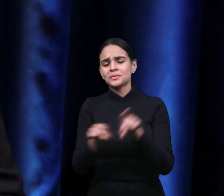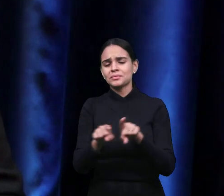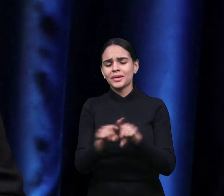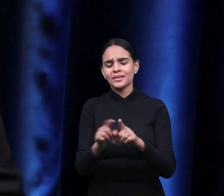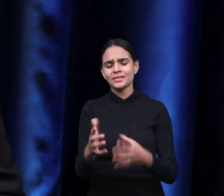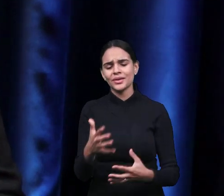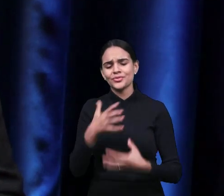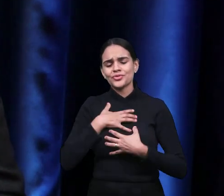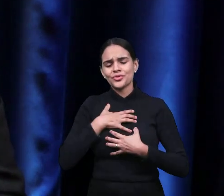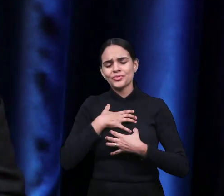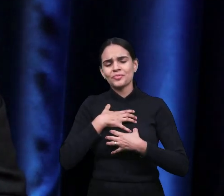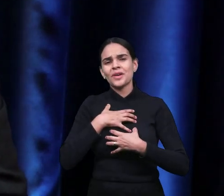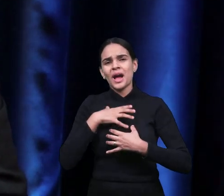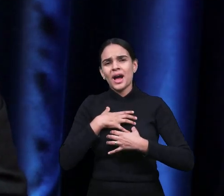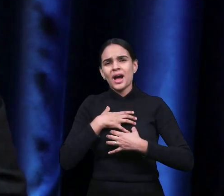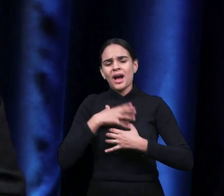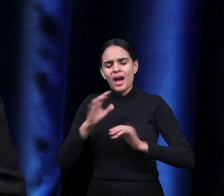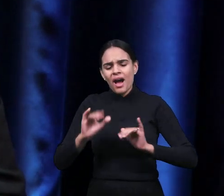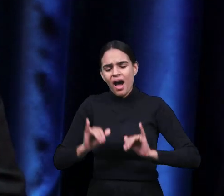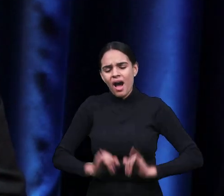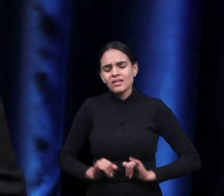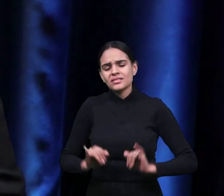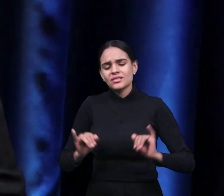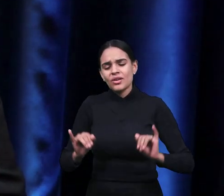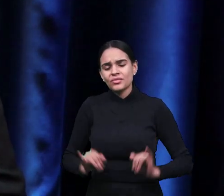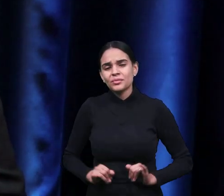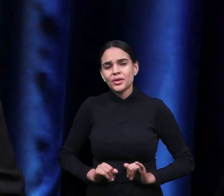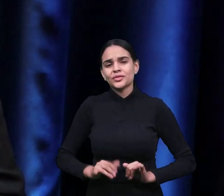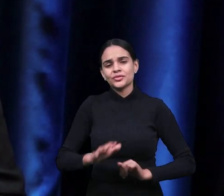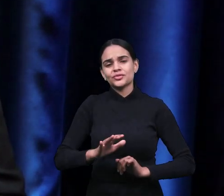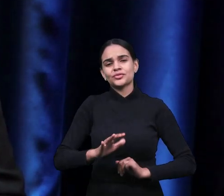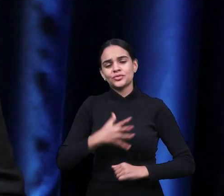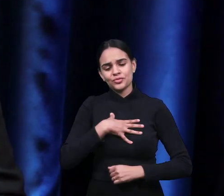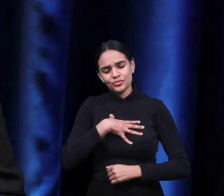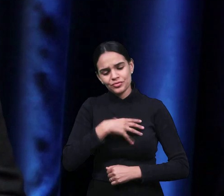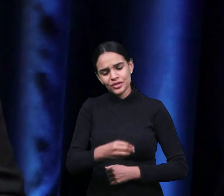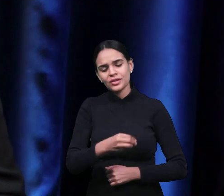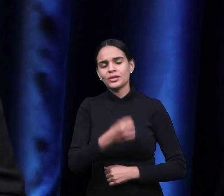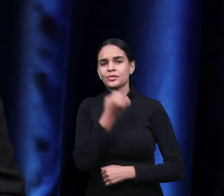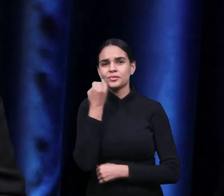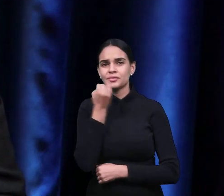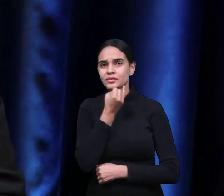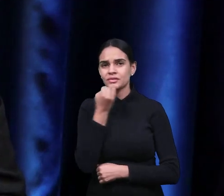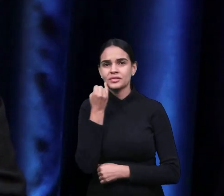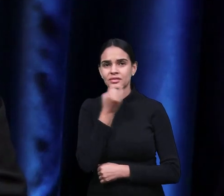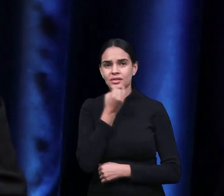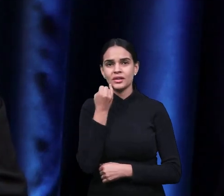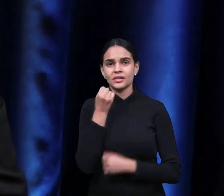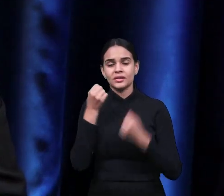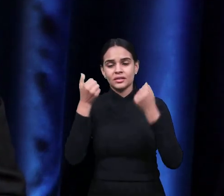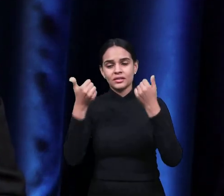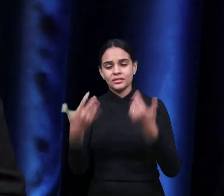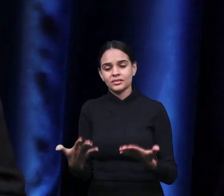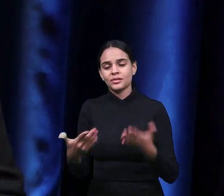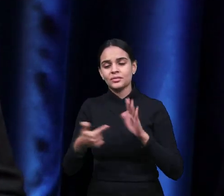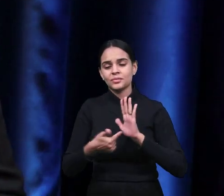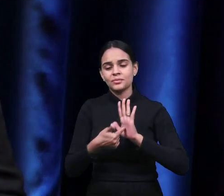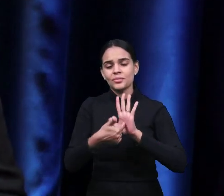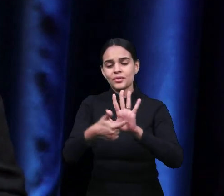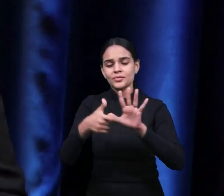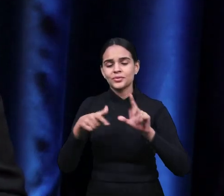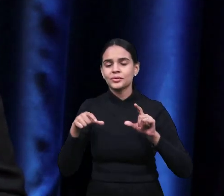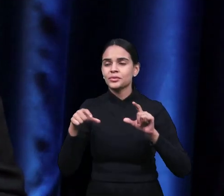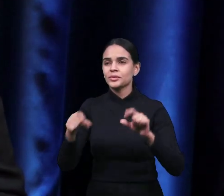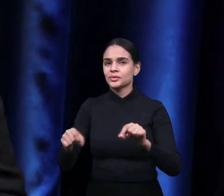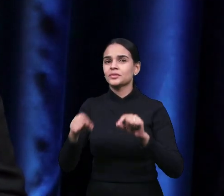a morte de Jesus, até nos próprios sacrifícios do culto mosaico, né? Então era o pai visualizando aquele